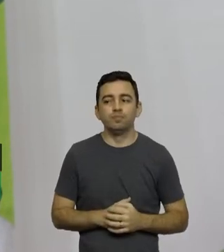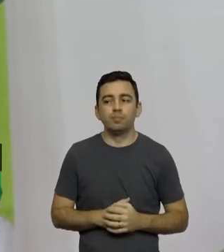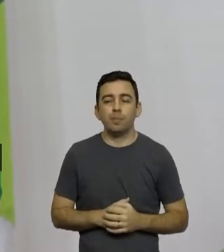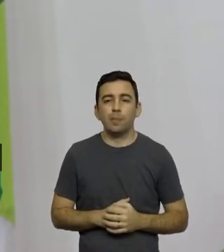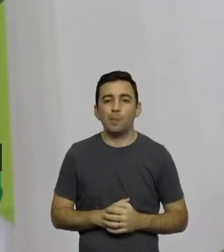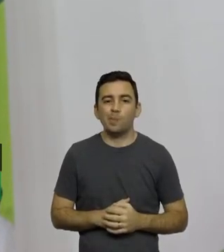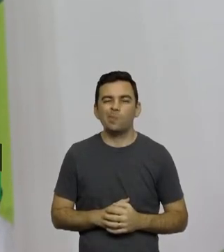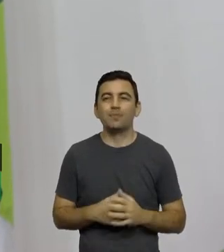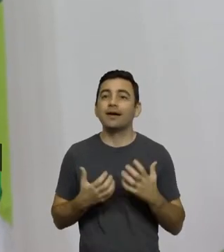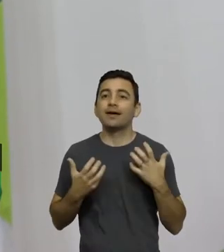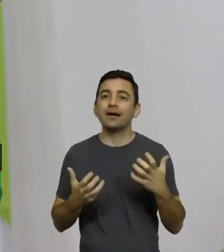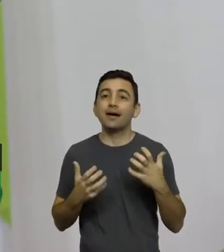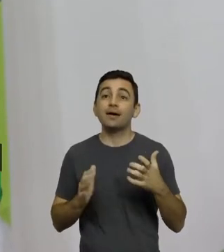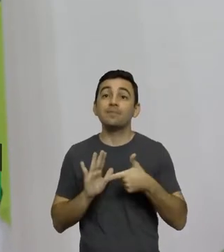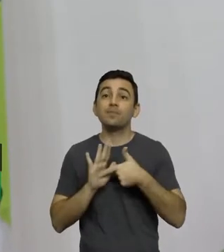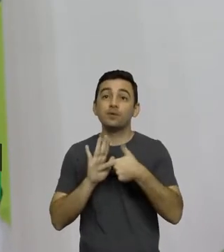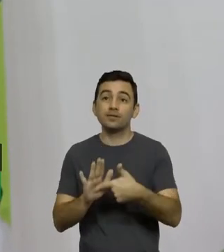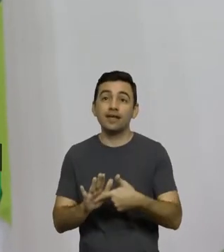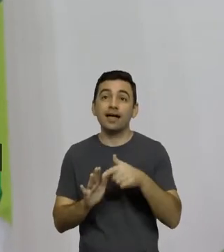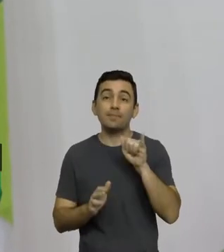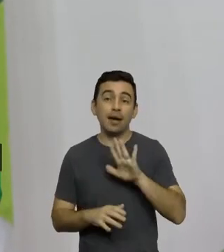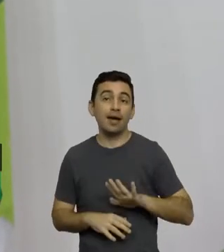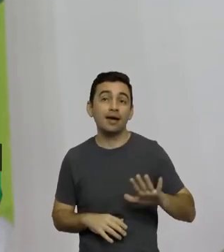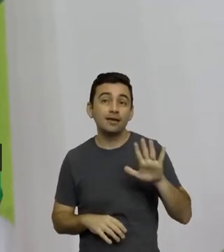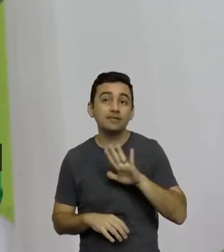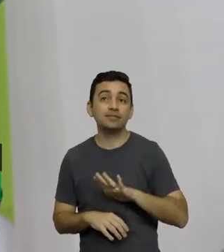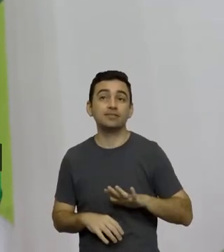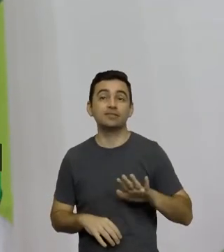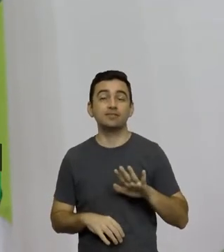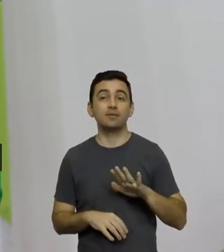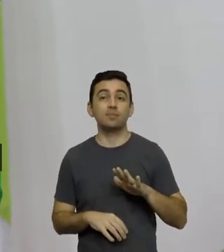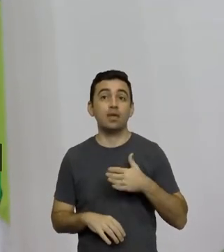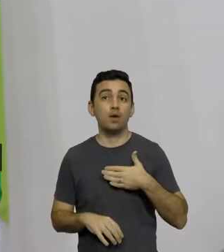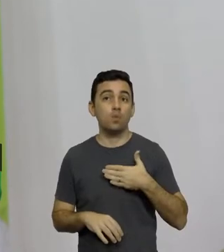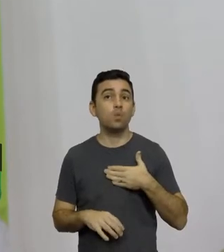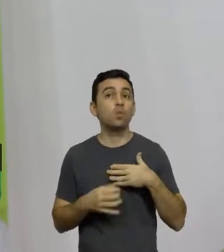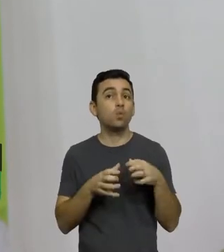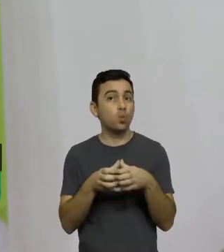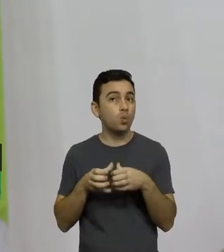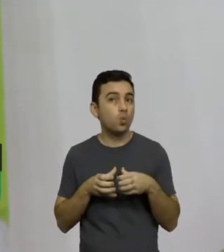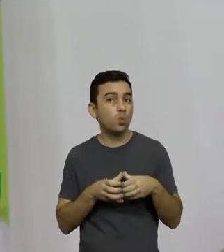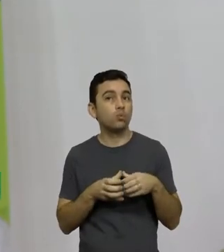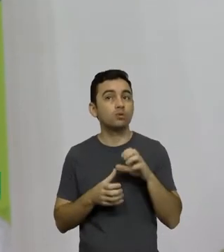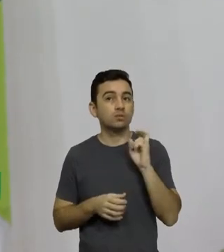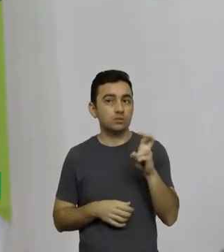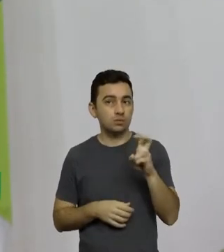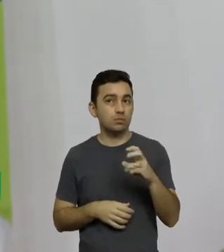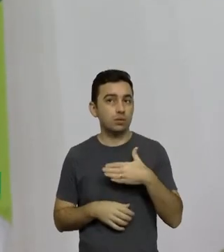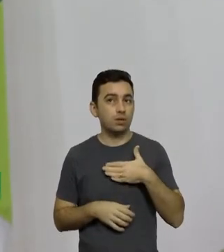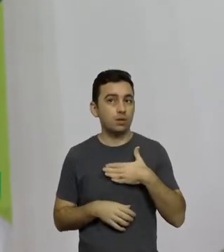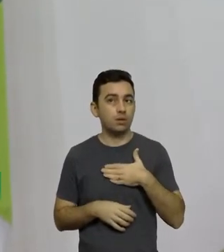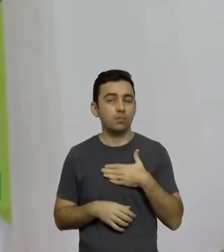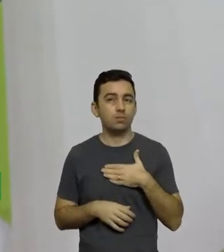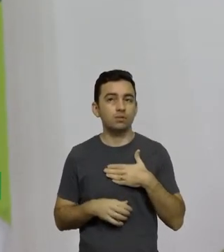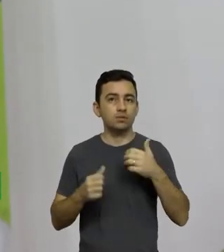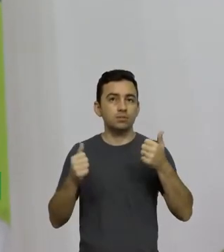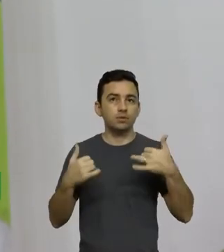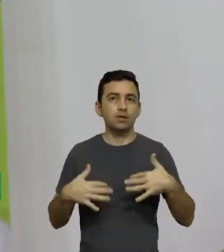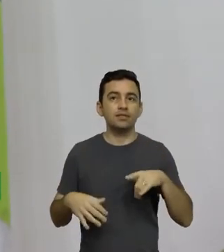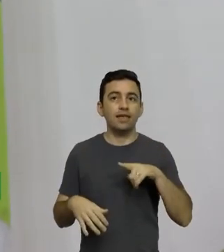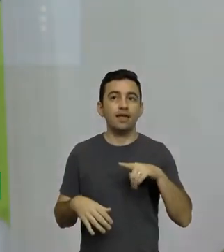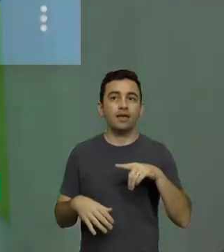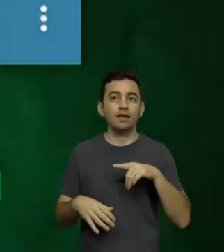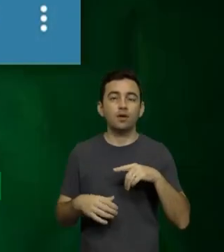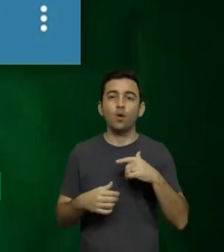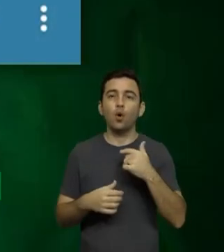Quero mostrar ali uma imagem ali de um dos meus 5 grupos, que trata exatamente desse. Graças a Deus, nós temos o Telegram.